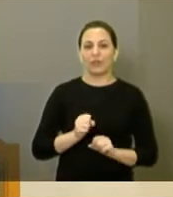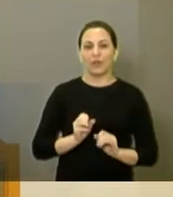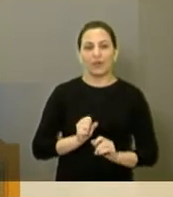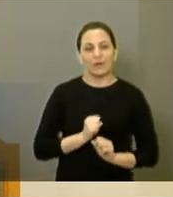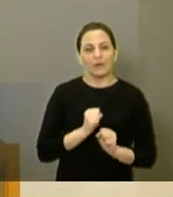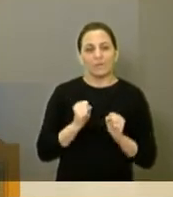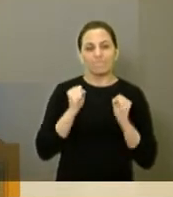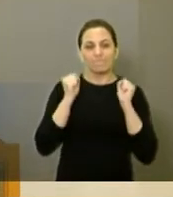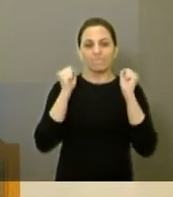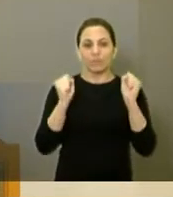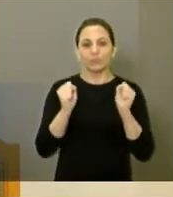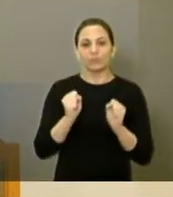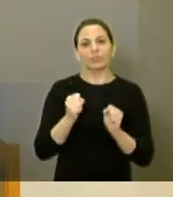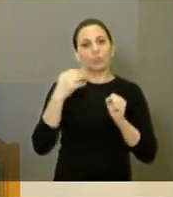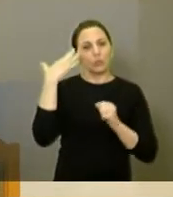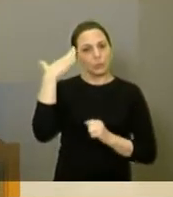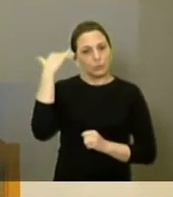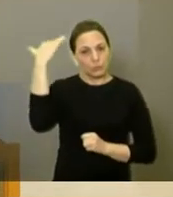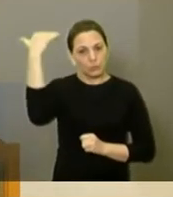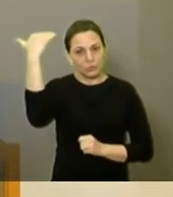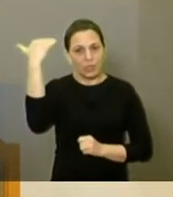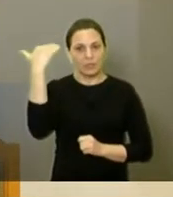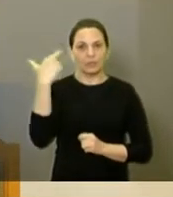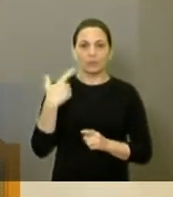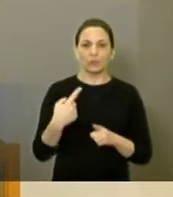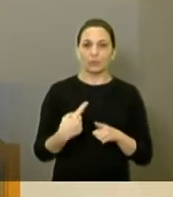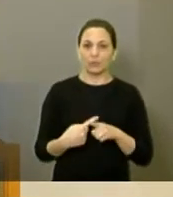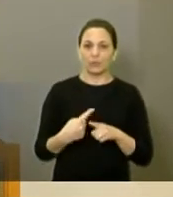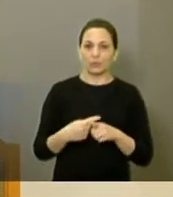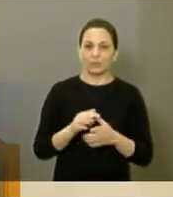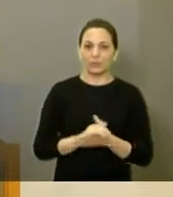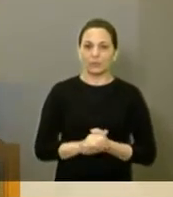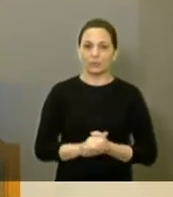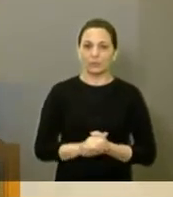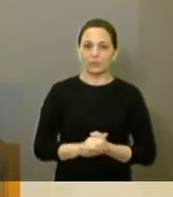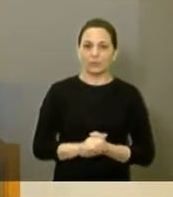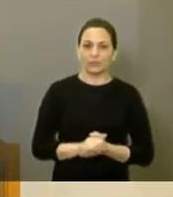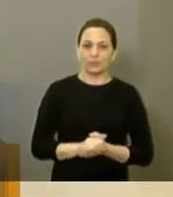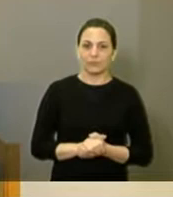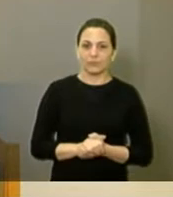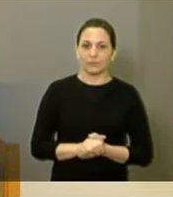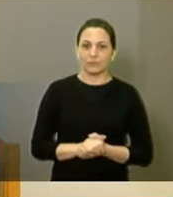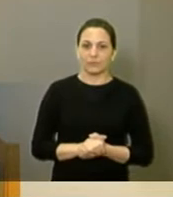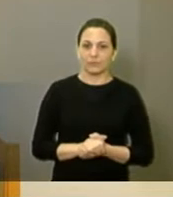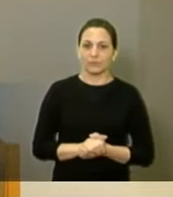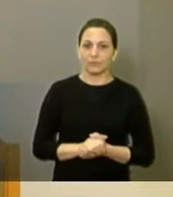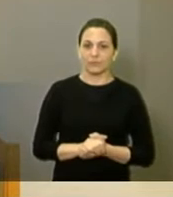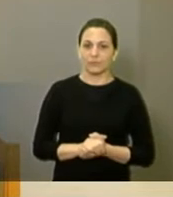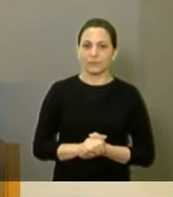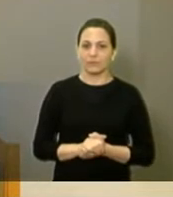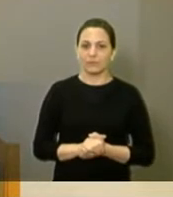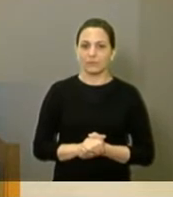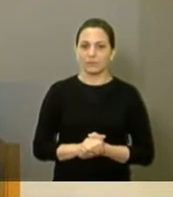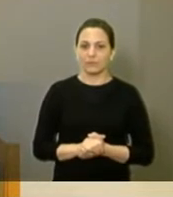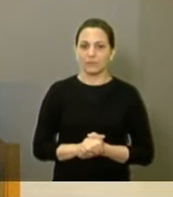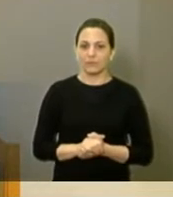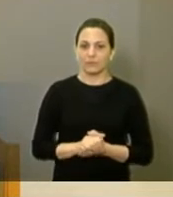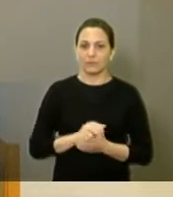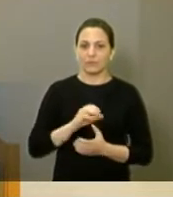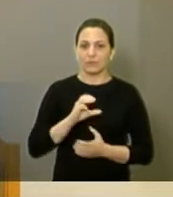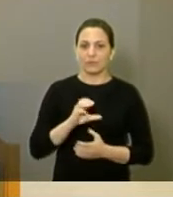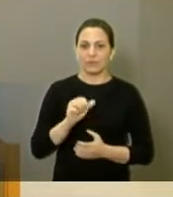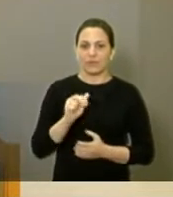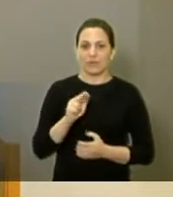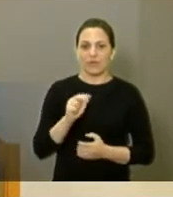sucesso porque há algo joão faria já me corrigiu aqui foi o vereador carlos mãos com 18 anos ainda está com